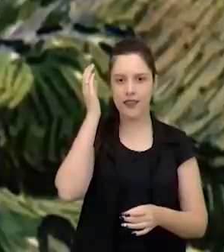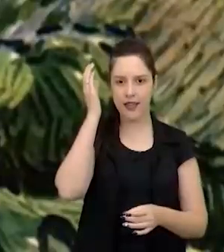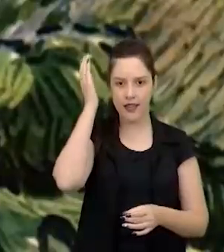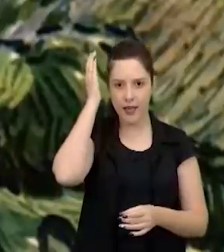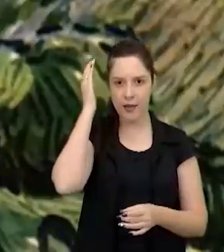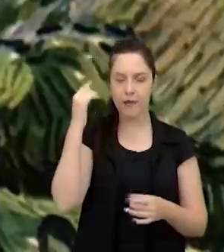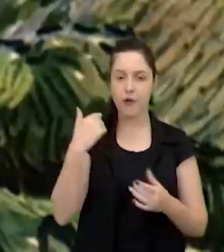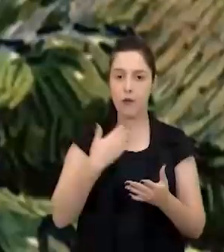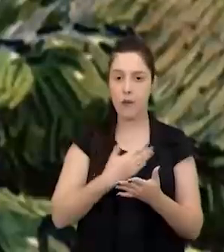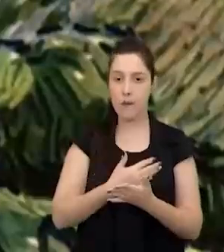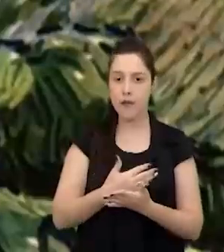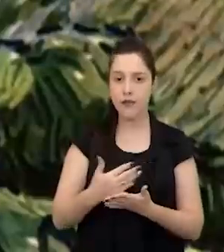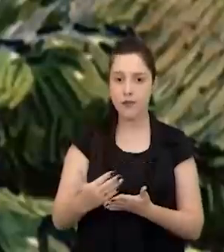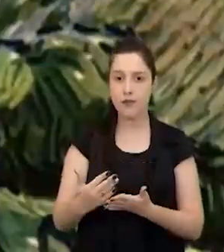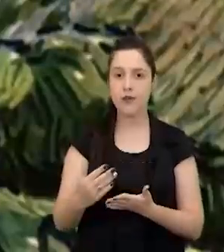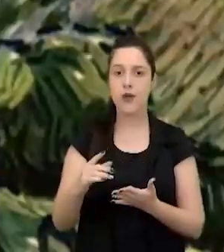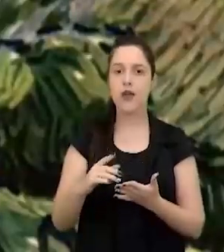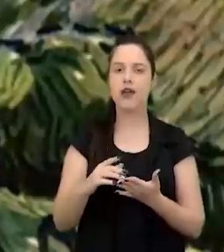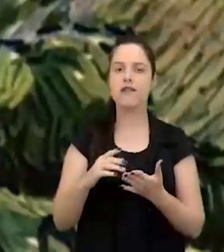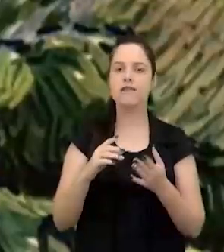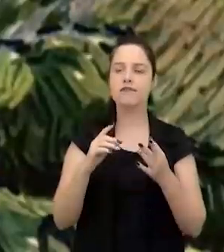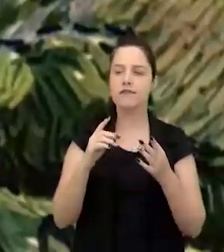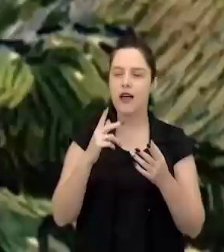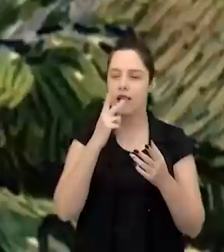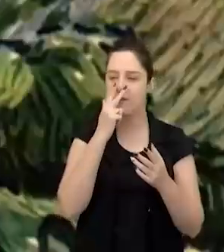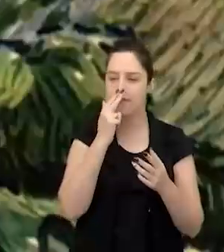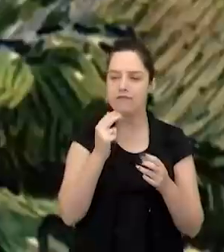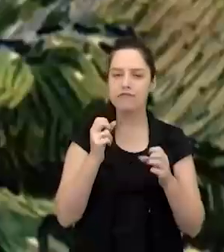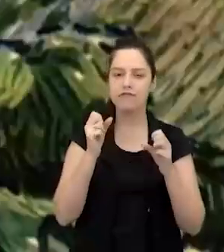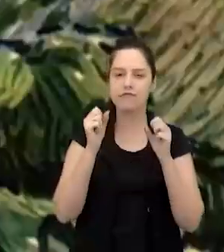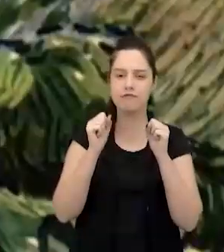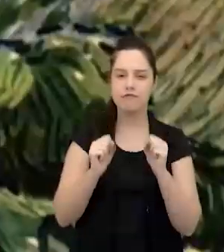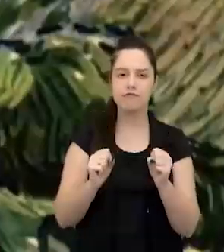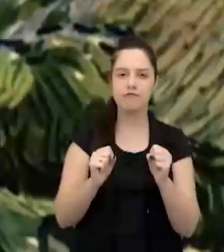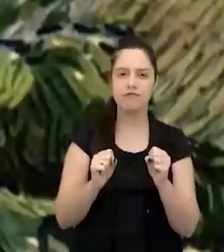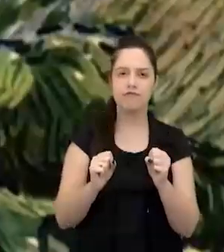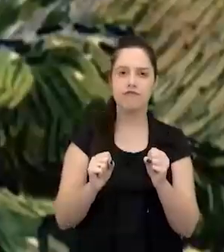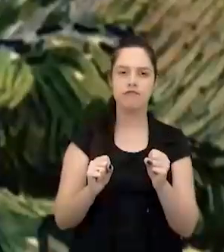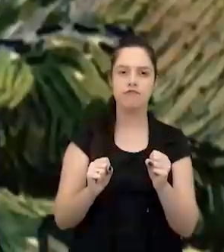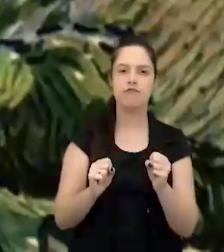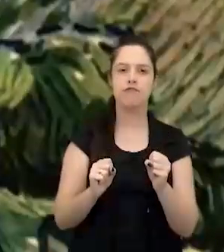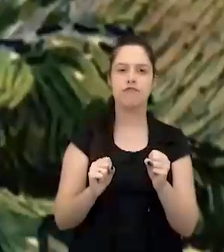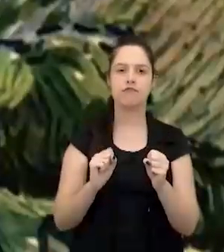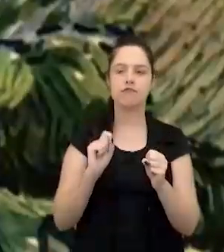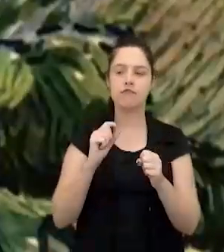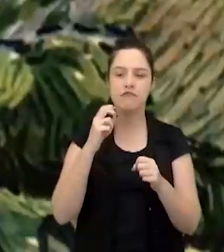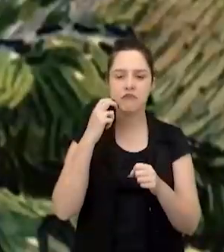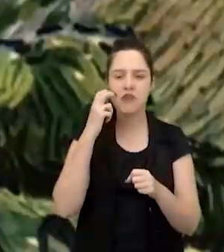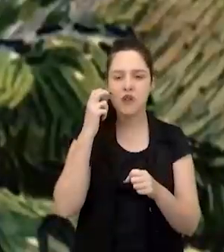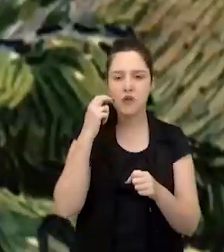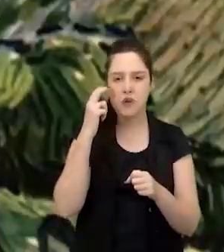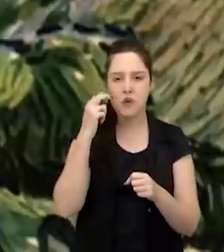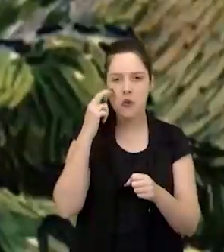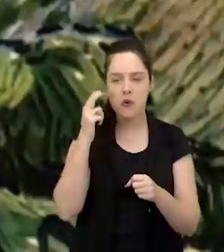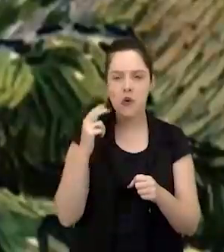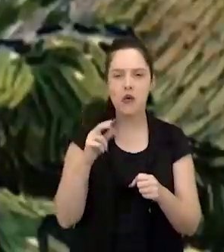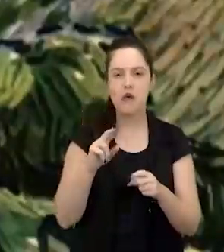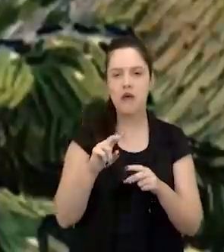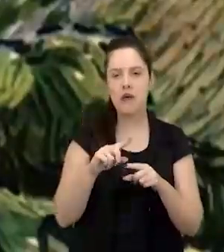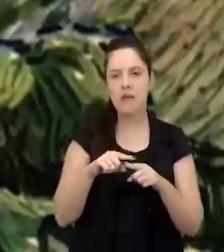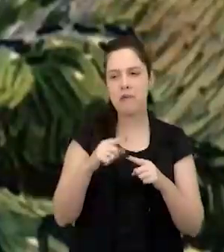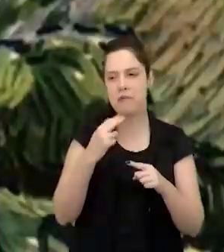para o subjetivo. Ele falou, eu acho que ele pode estar ali, né, meio que com vergonha pela cor. Isso já é uma questão